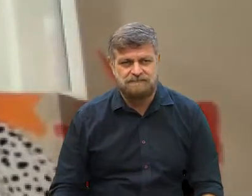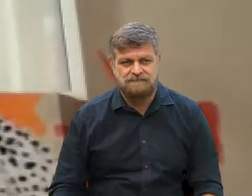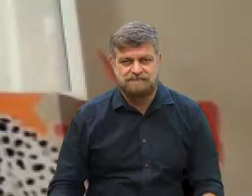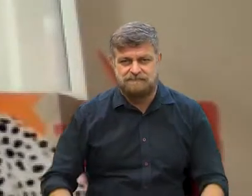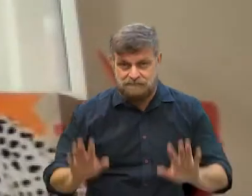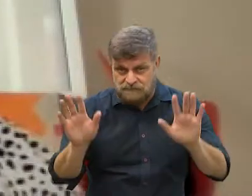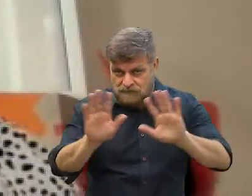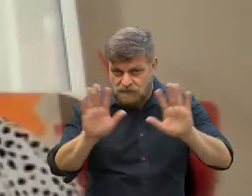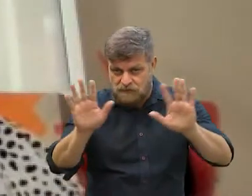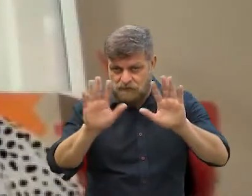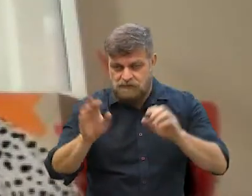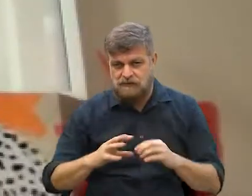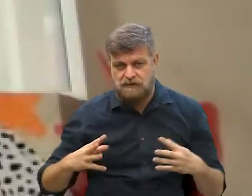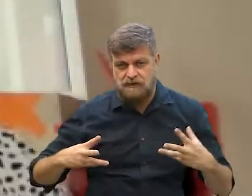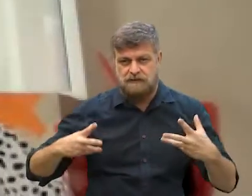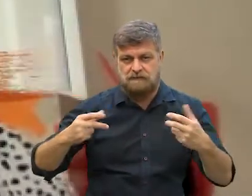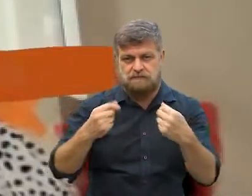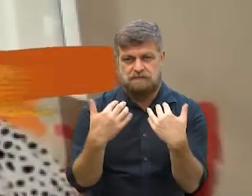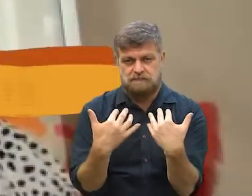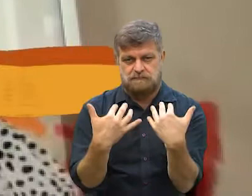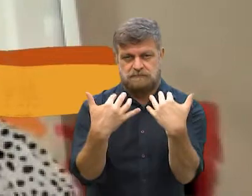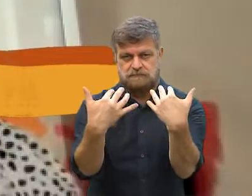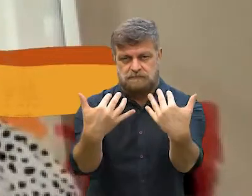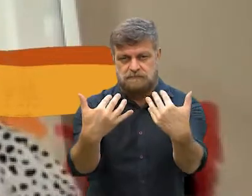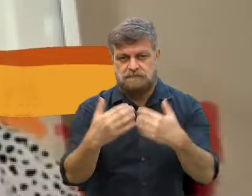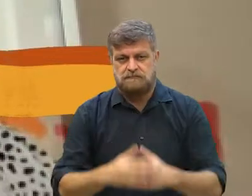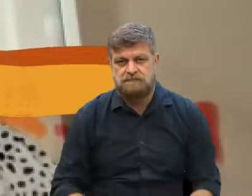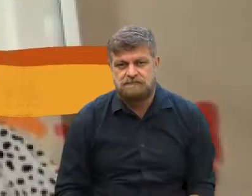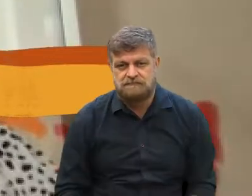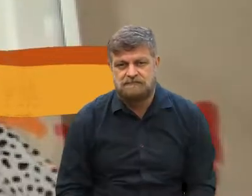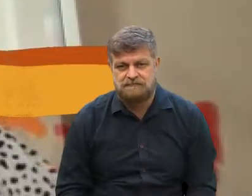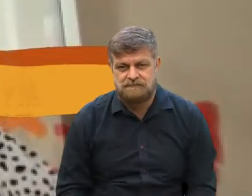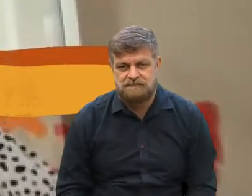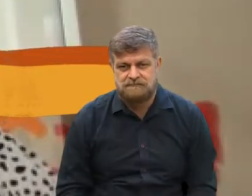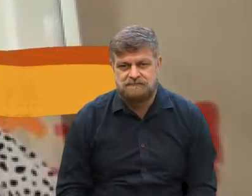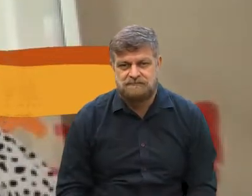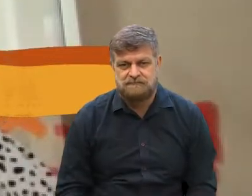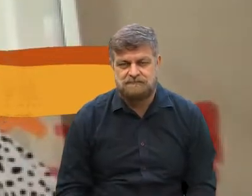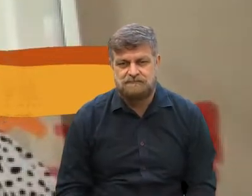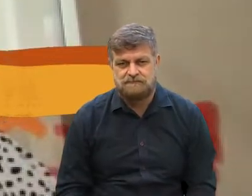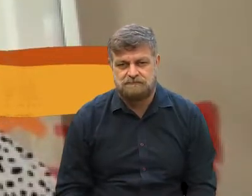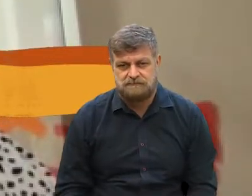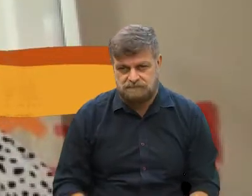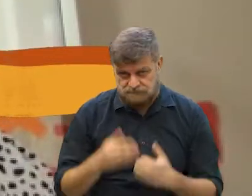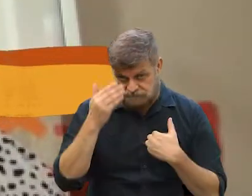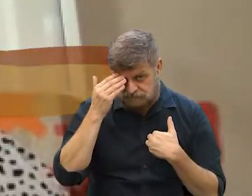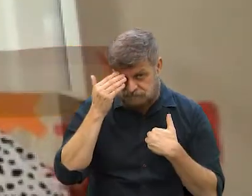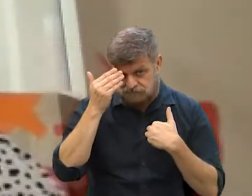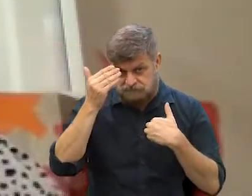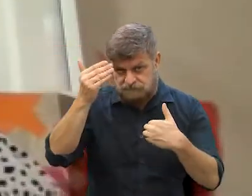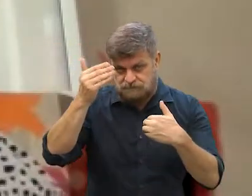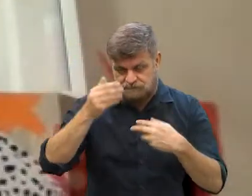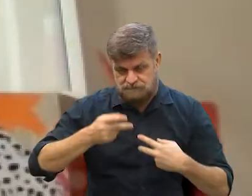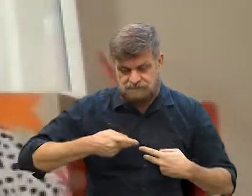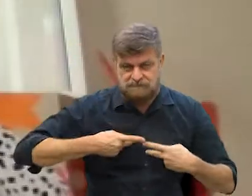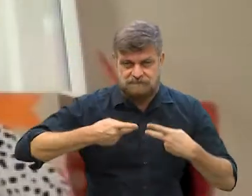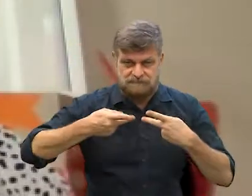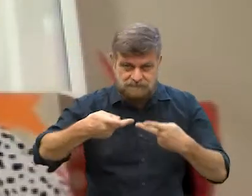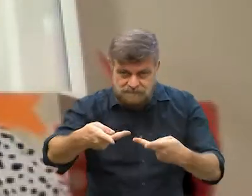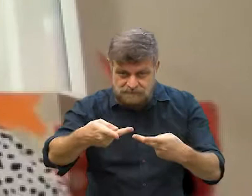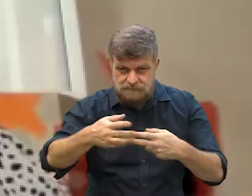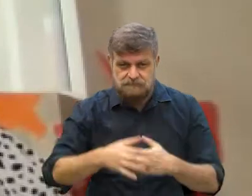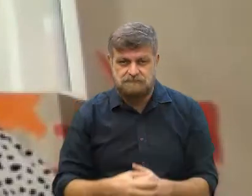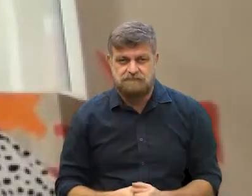o Olá então a todos os espectadores muito obrigada pelo convite